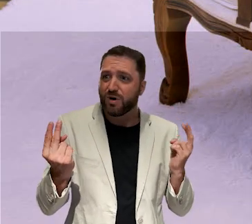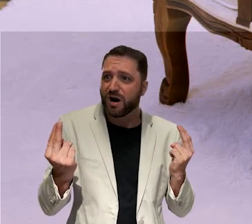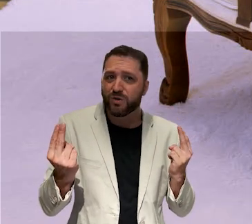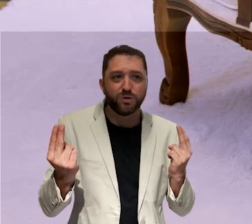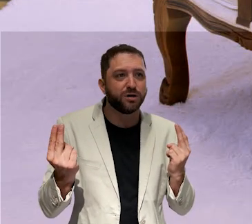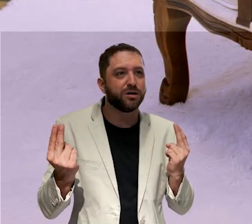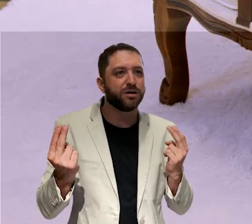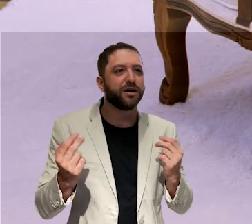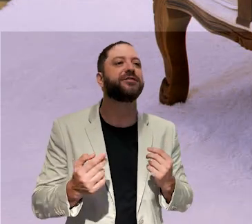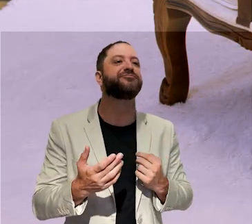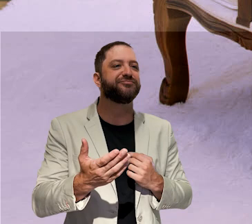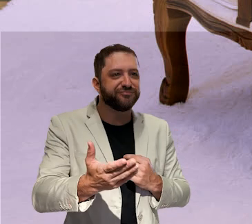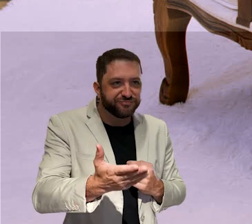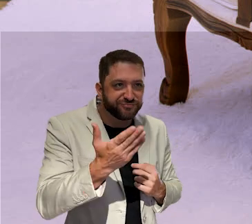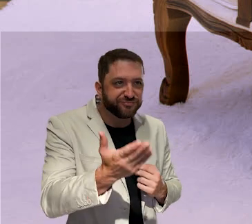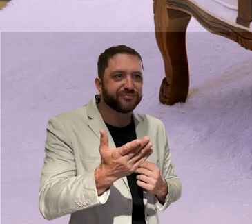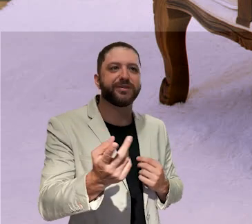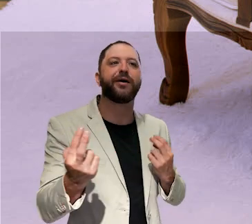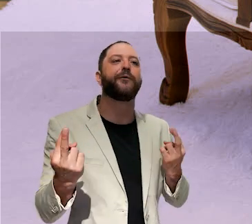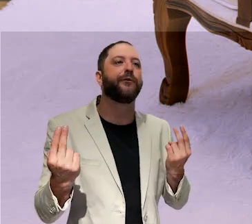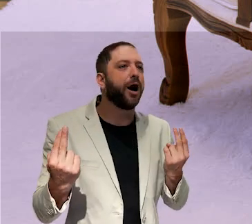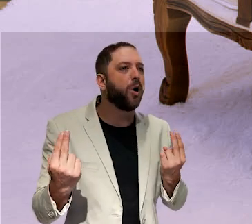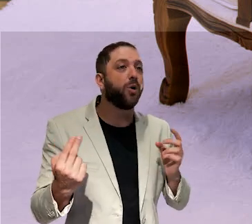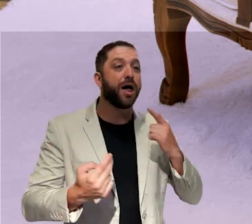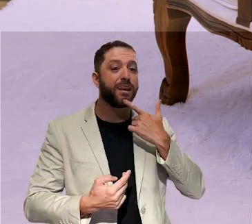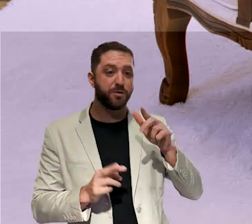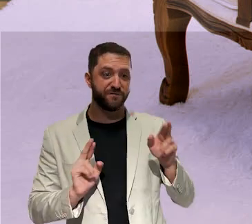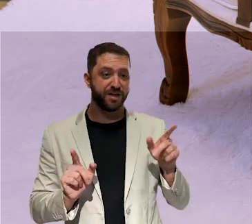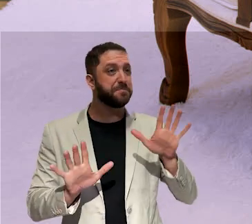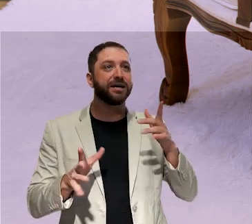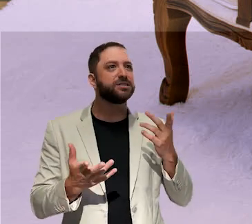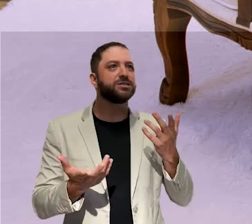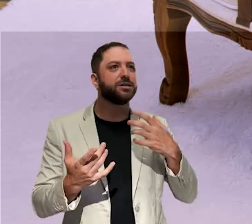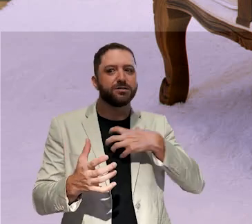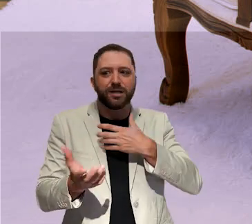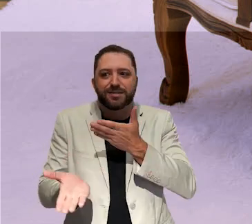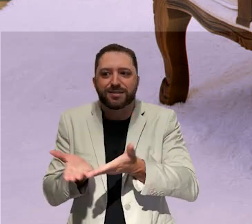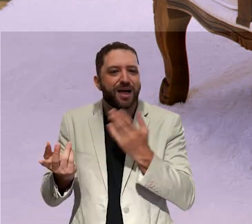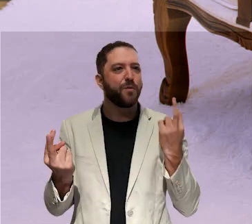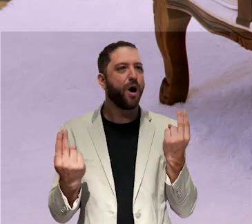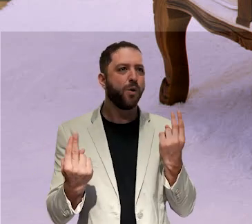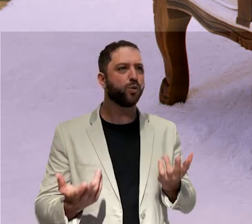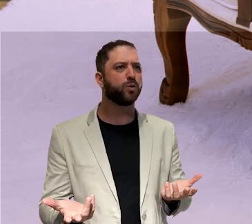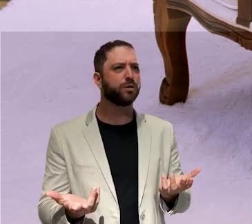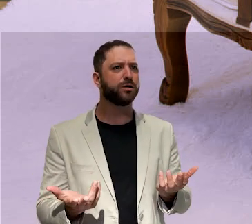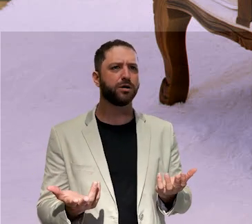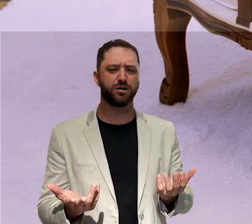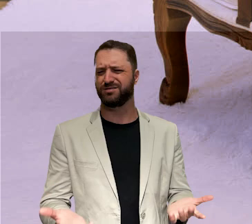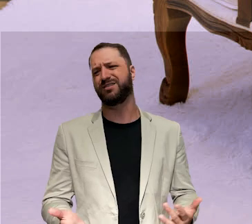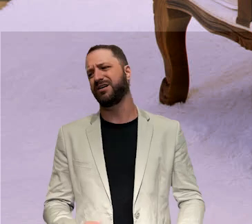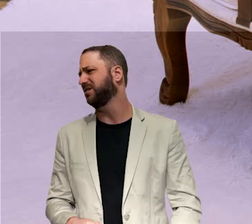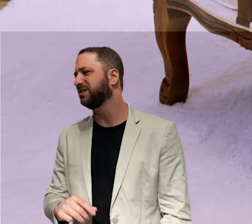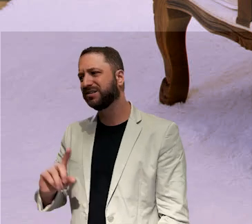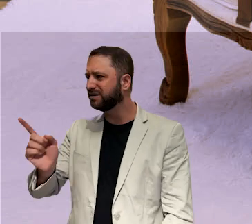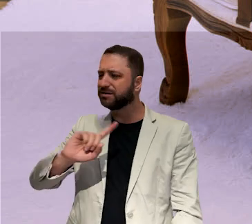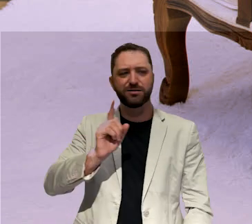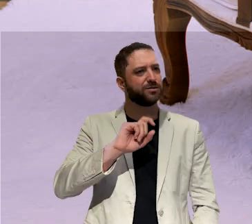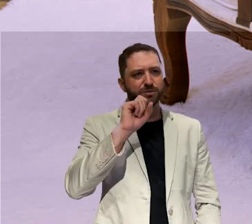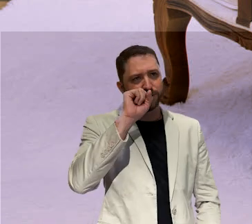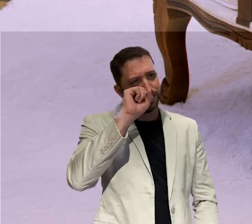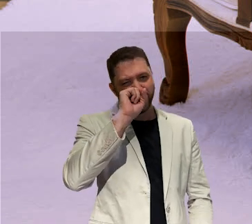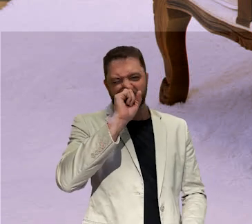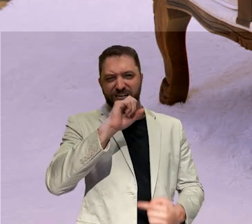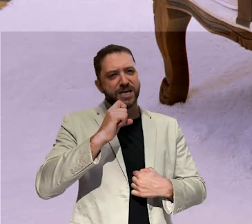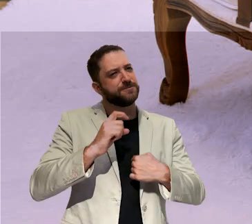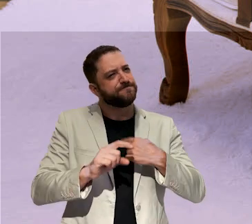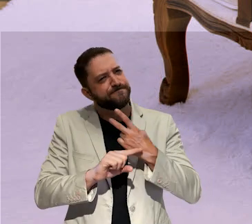dizer, era a mesma coisa. Era a mesma coisa. Puxa, aí eu falei, então meu Deus, é só mudou a língua. Só mudou a língua. Eu olhei e falei assim, mas não é